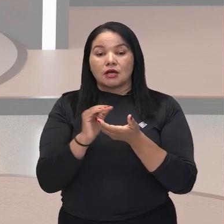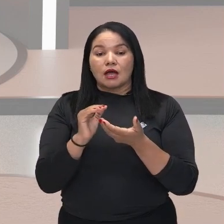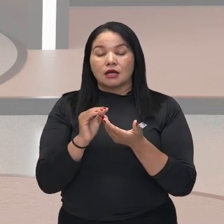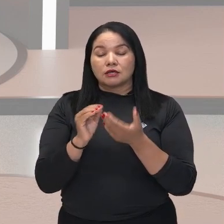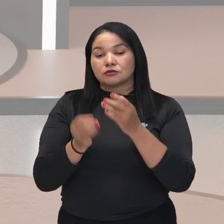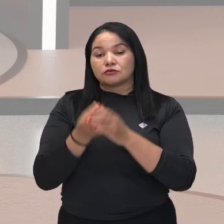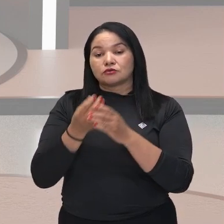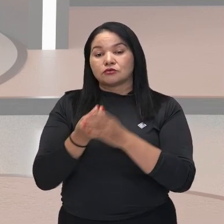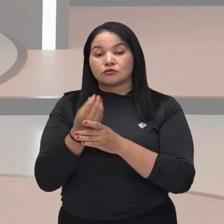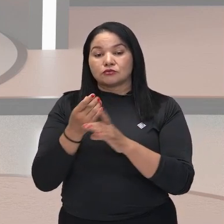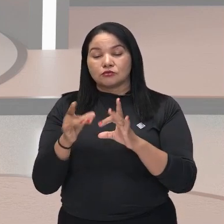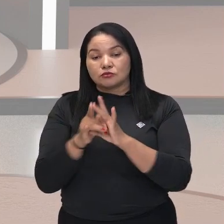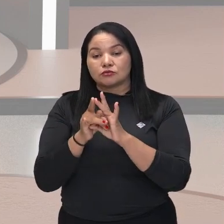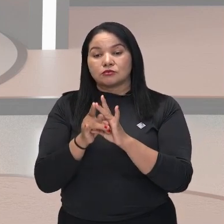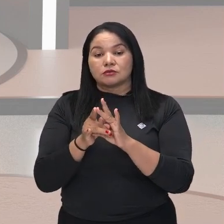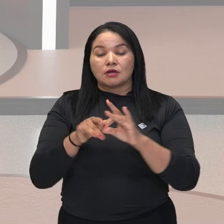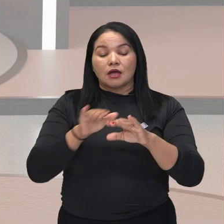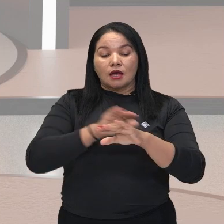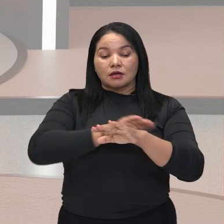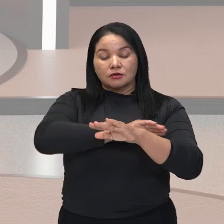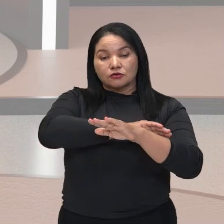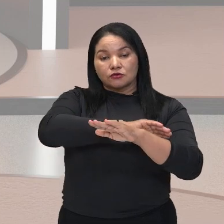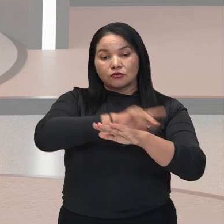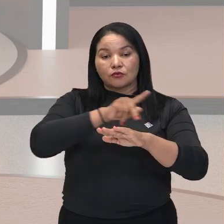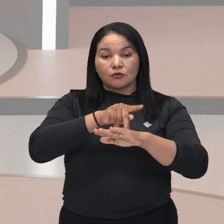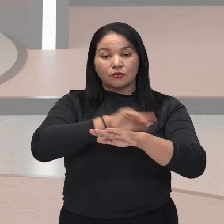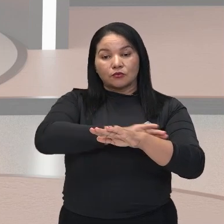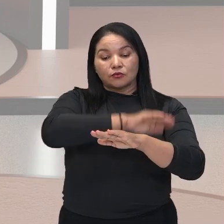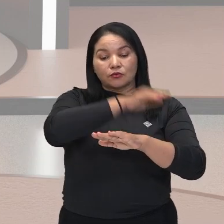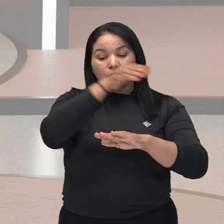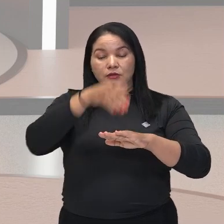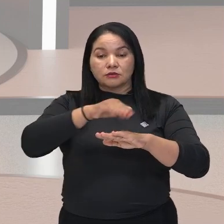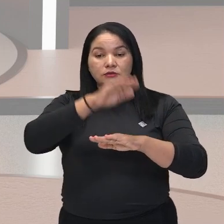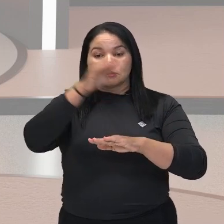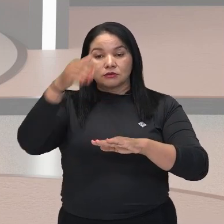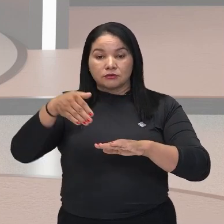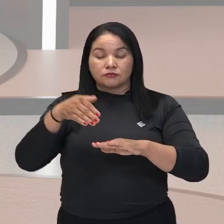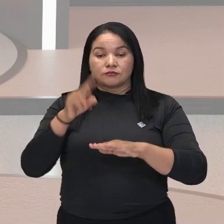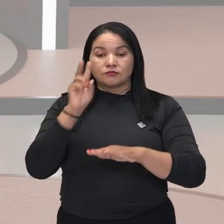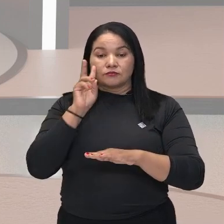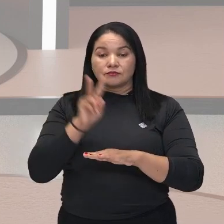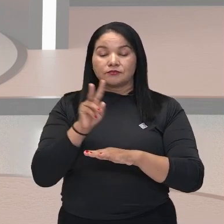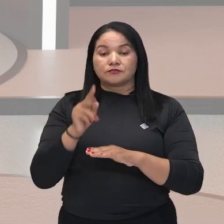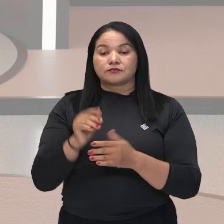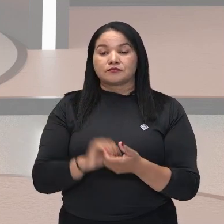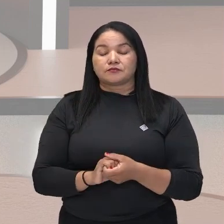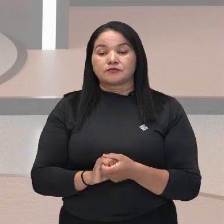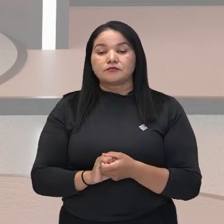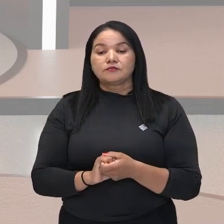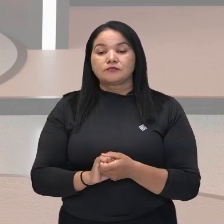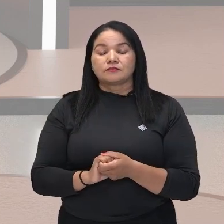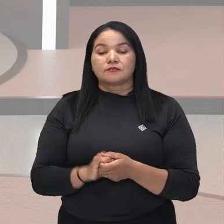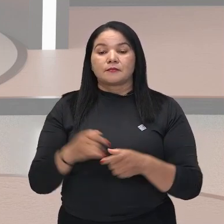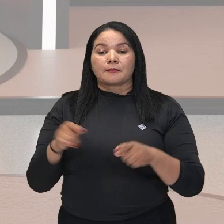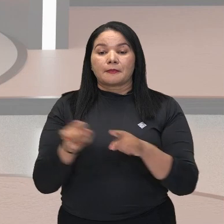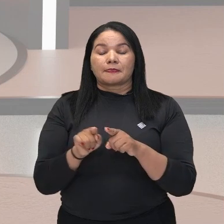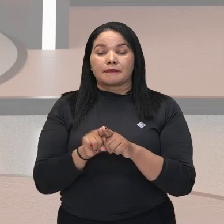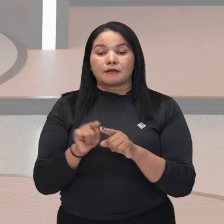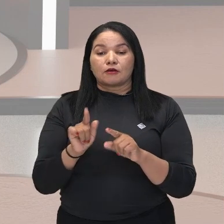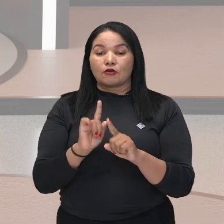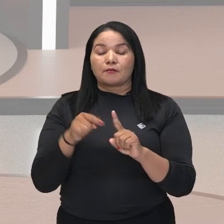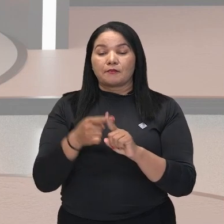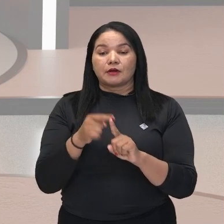de planaltos que acabam sendo circuncidados por montanhas, tá bom? Mas além disso, a gente